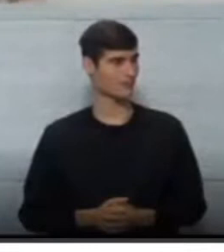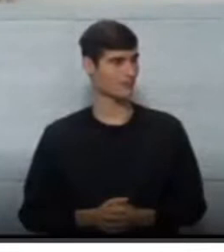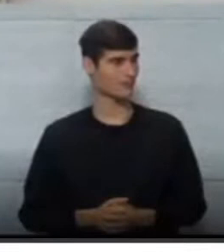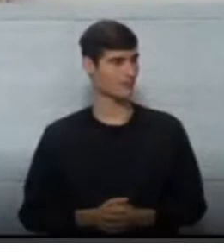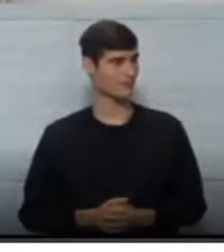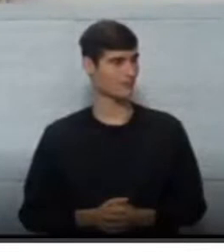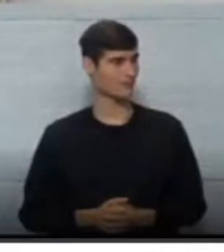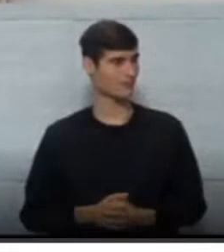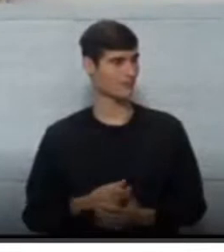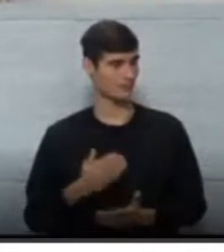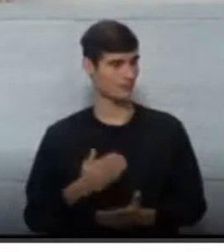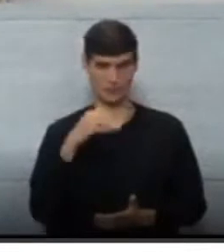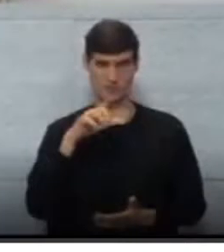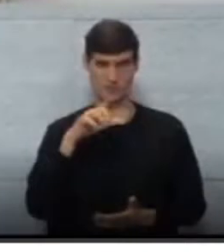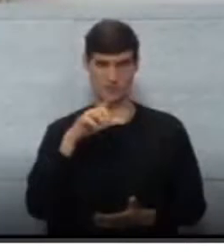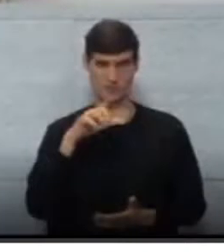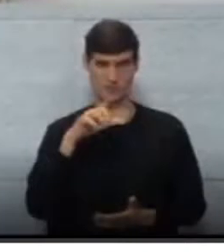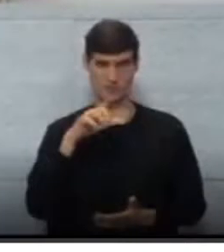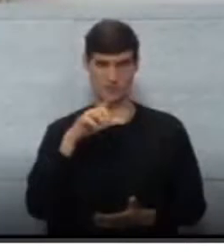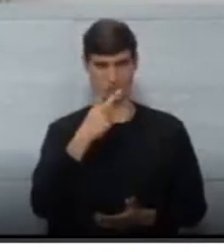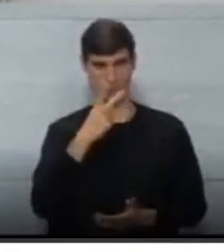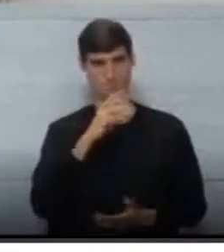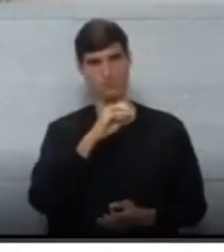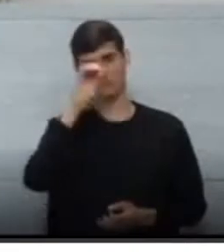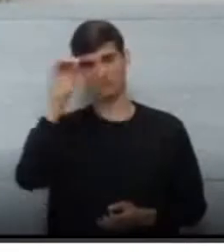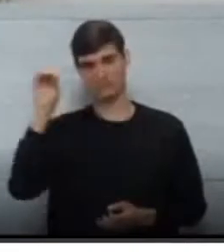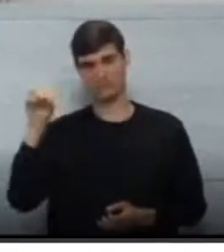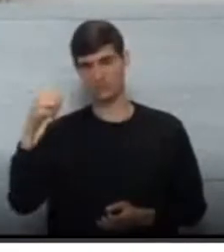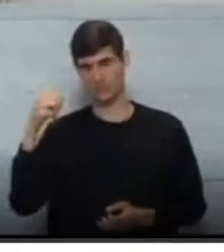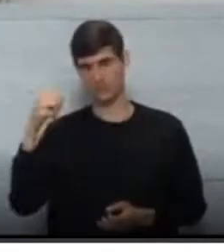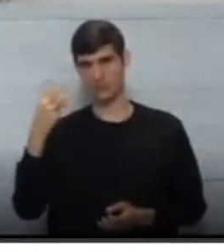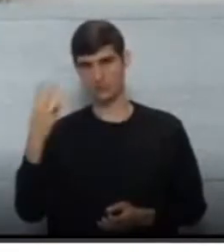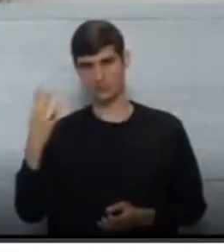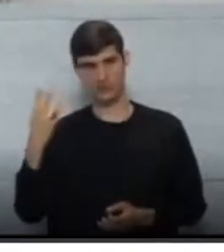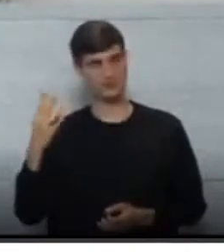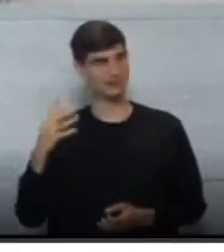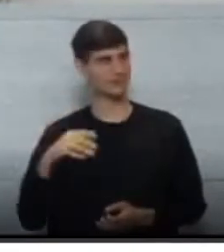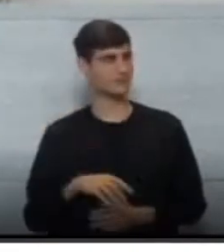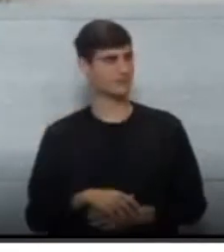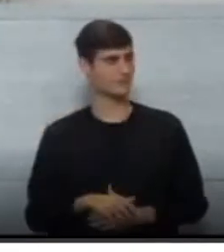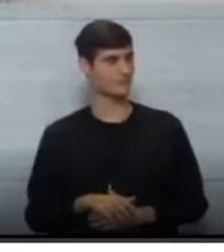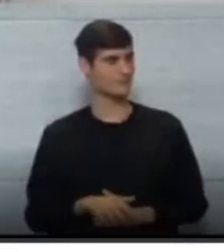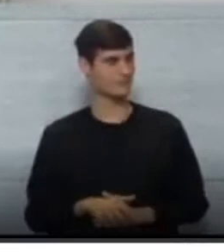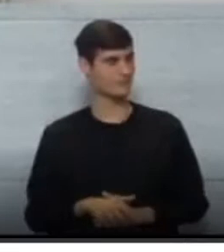Um ml do 10 a menos 2, agora eu acrescento um 10 a menos 3.